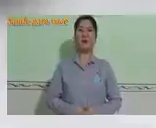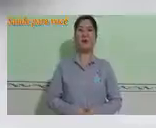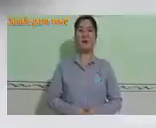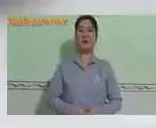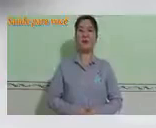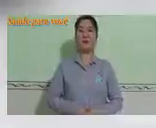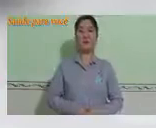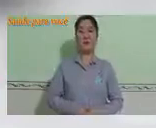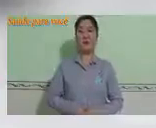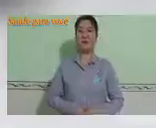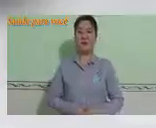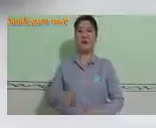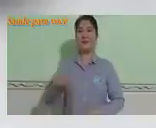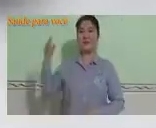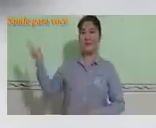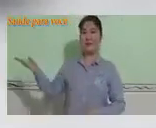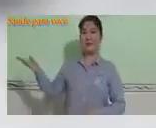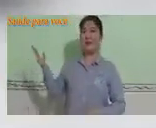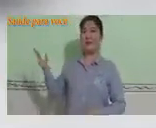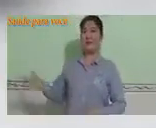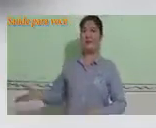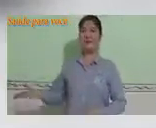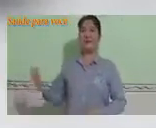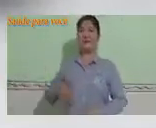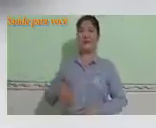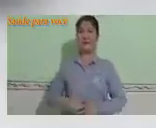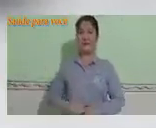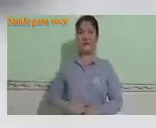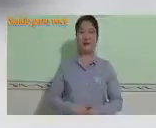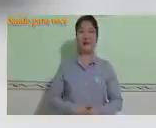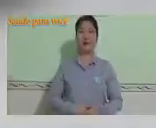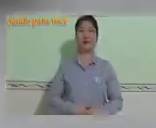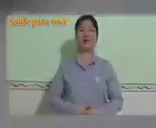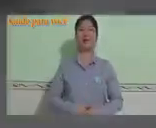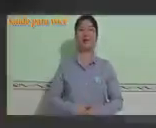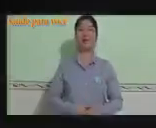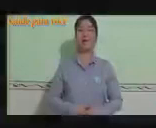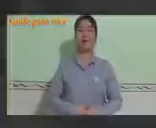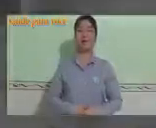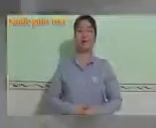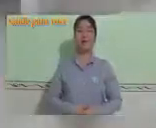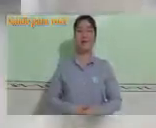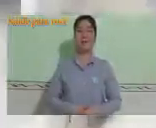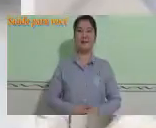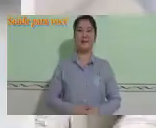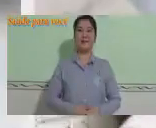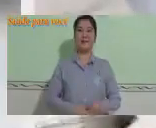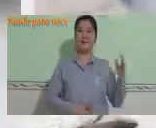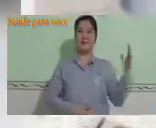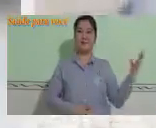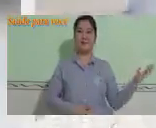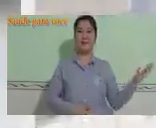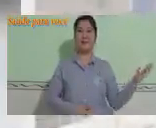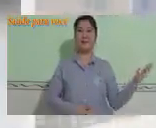É normal que nos primeiros meses de vida, o bebê demore para dormir ou não durma a noite toda, o que pode ser desgastante para